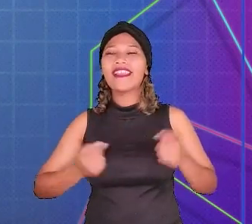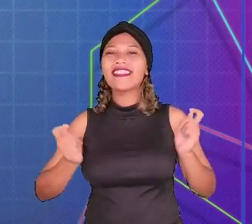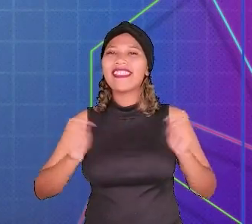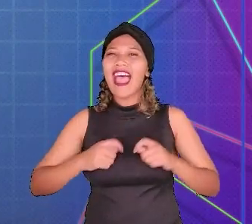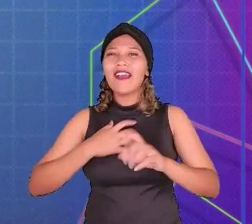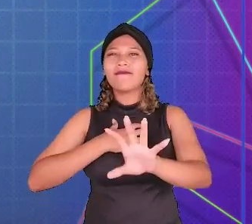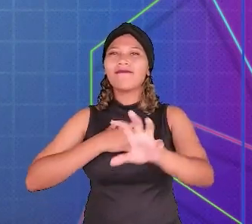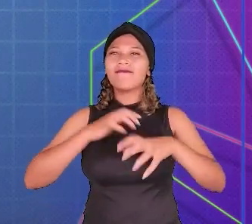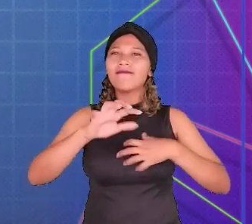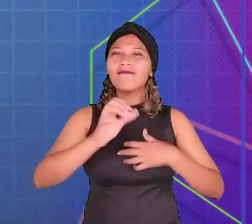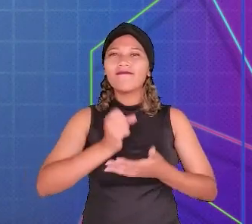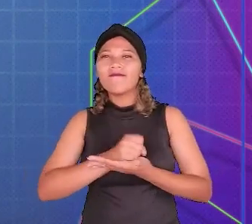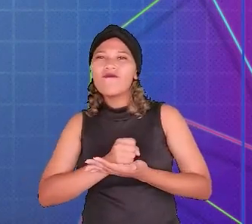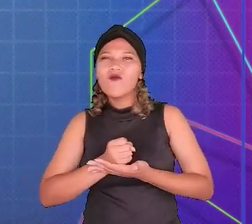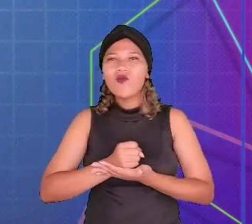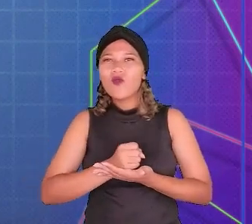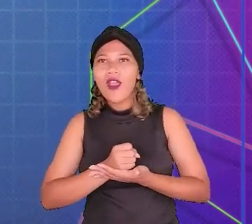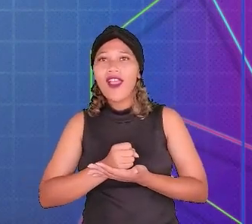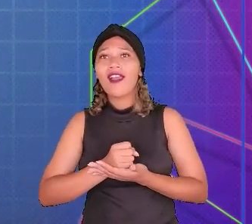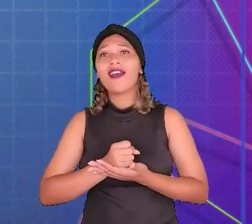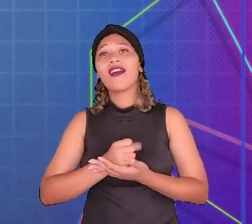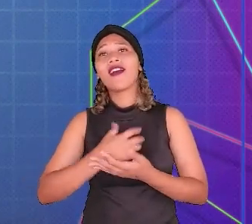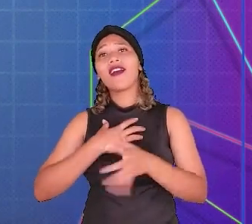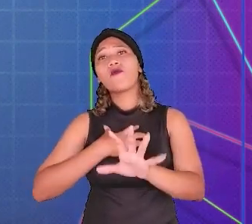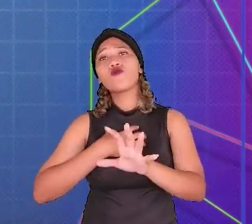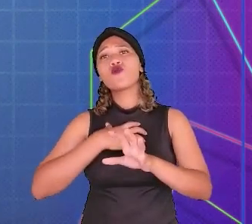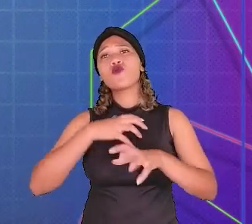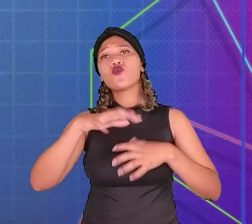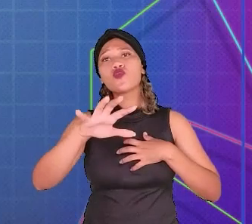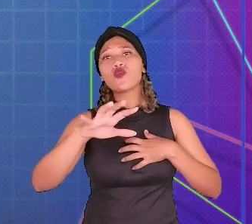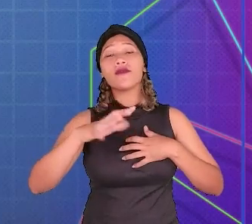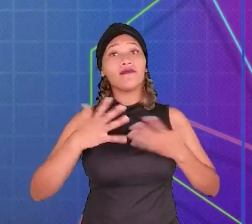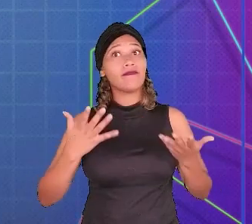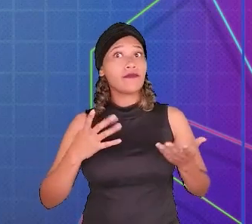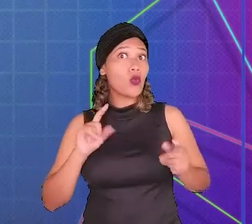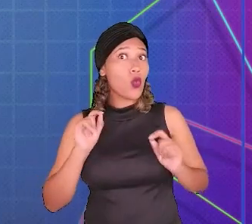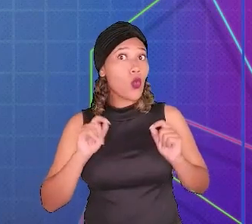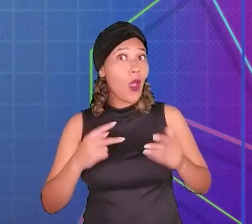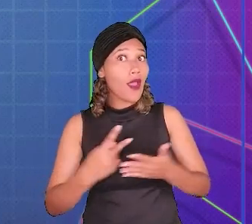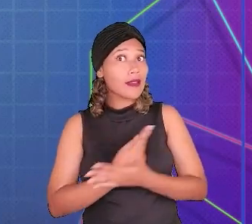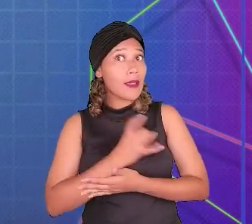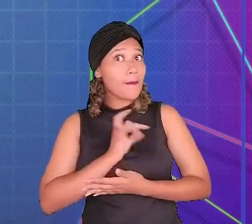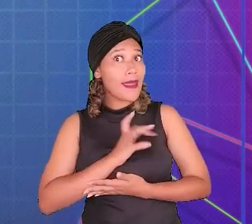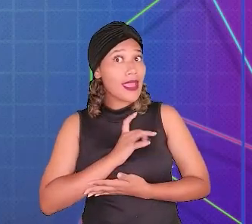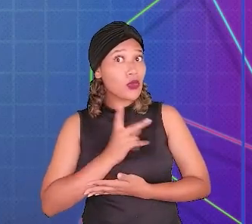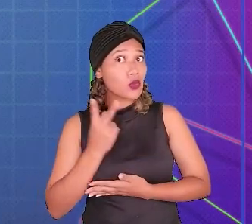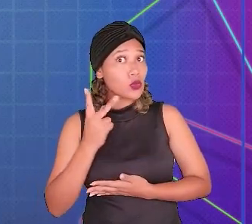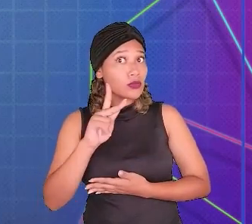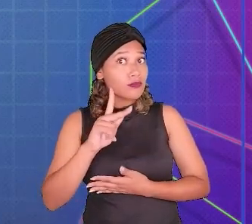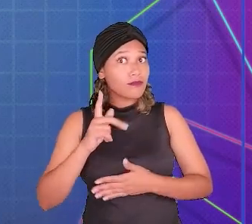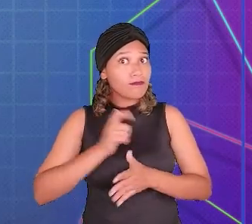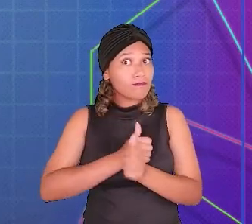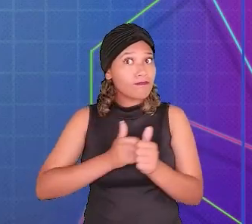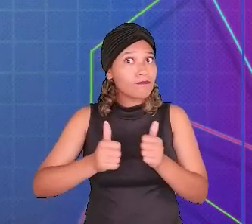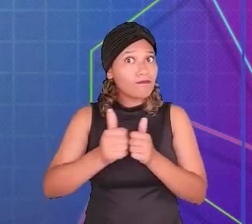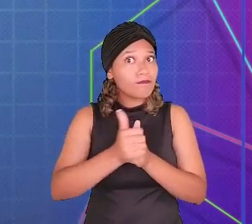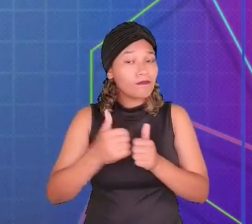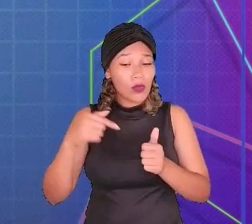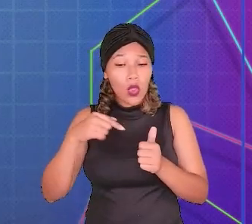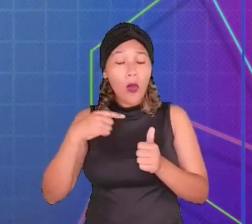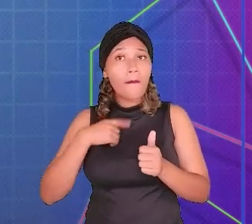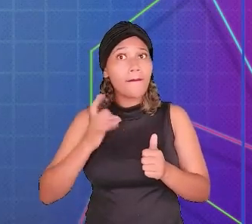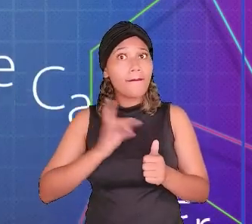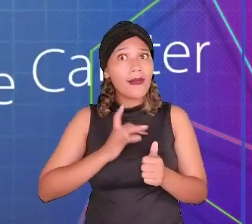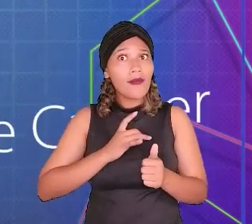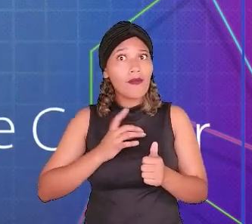costuma gerar mais empatia em quem joga. Então, não deixe de se perguntar, o que gera medo no seu protagonista? Qual o trauma